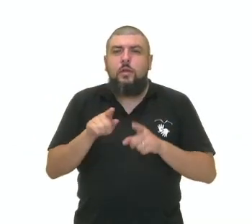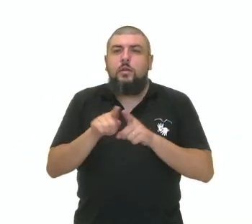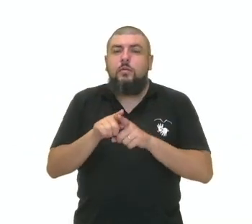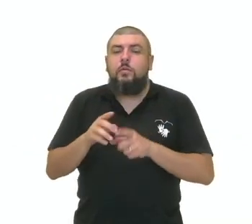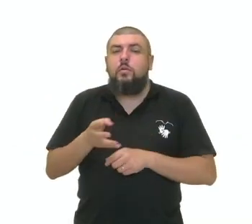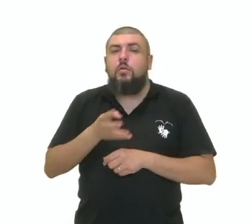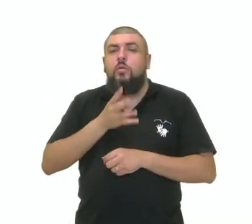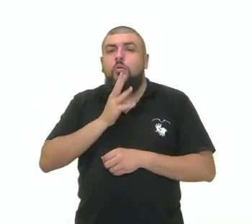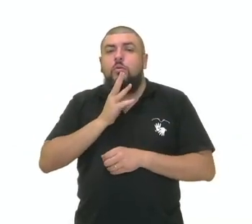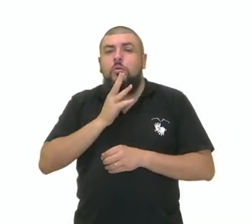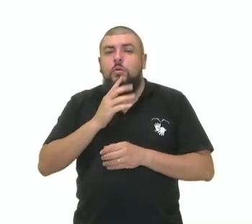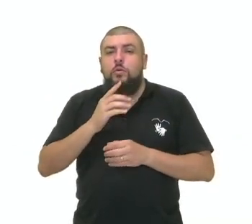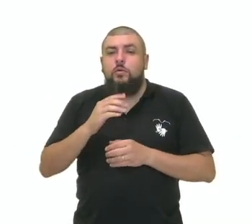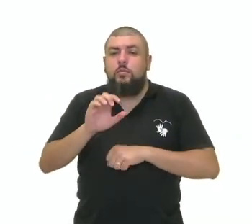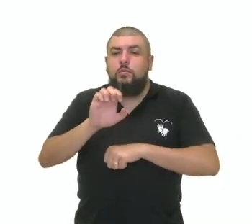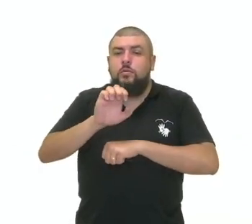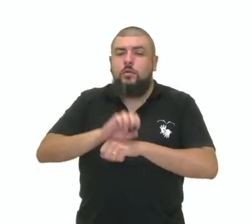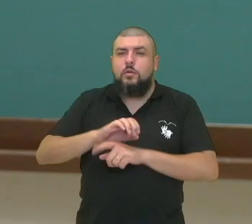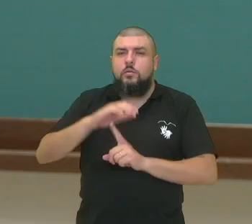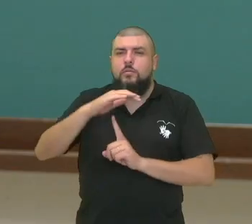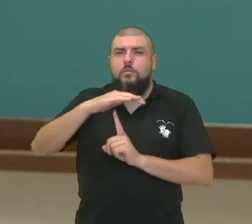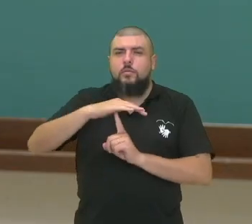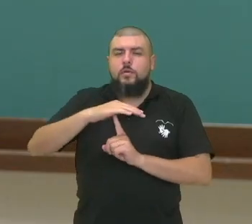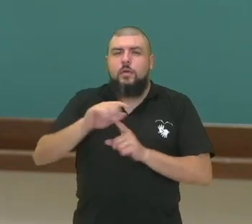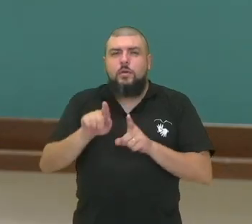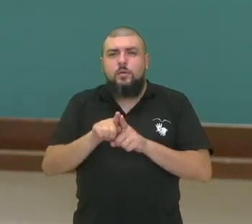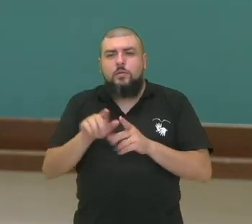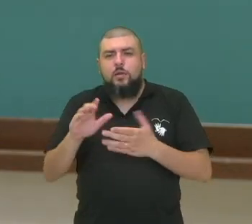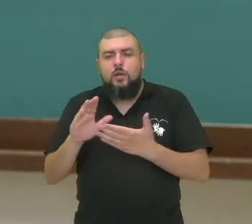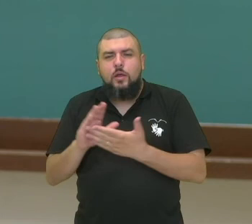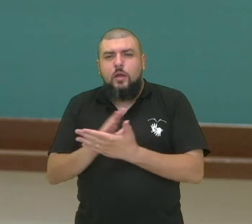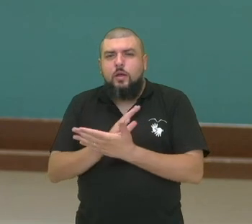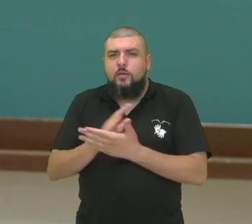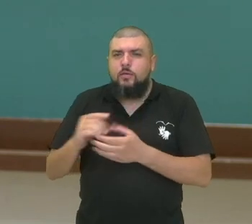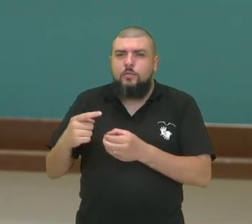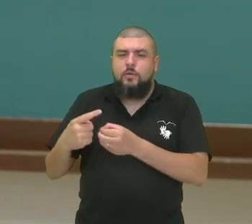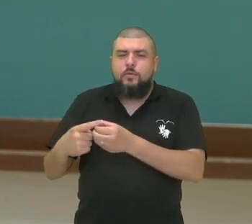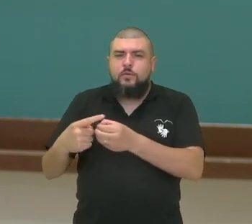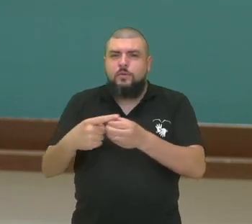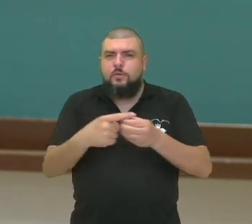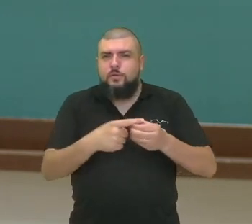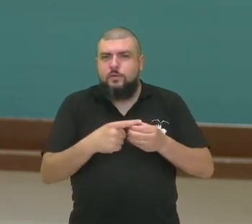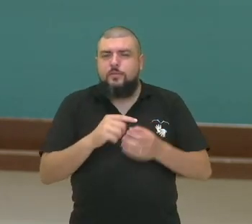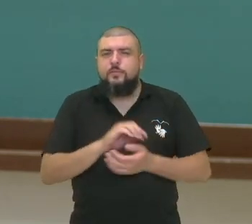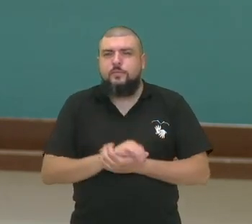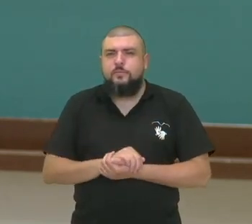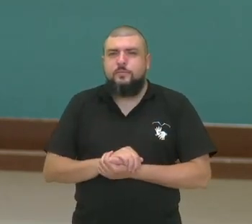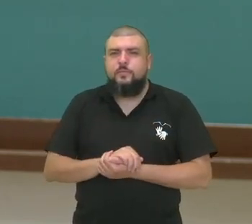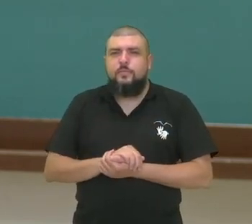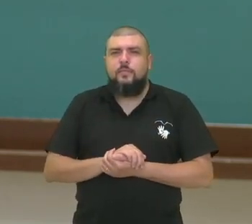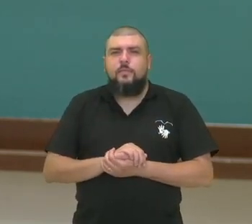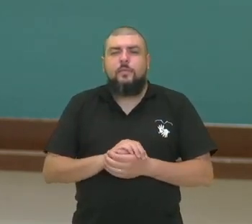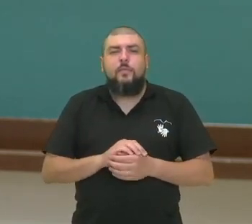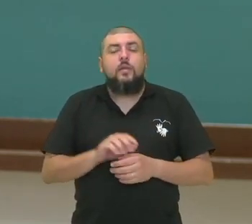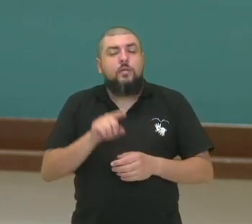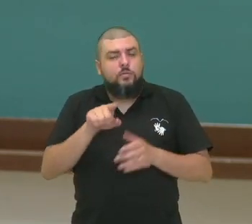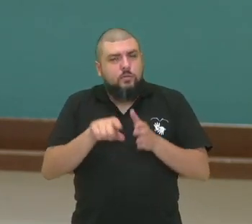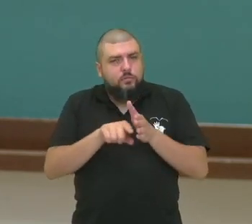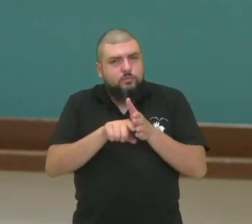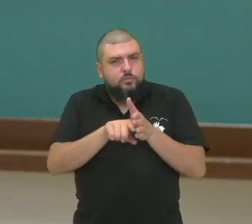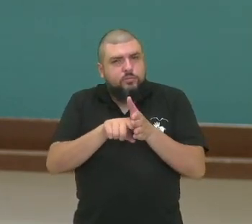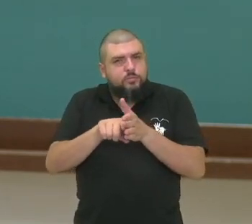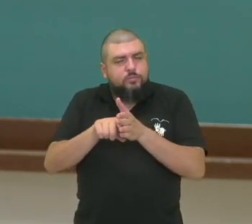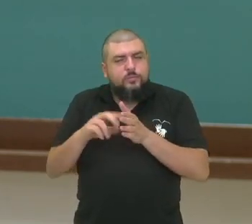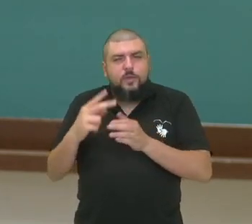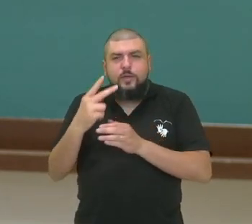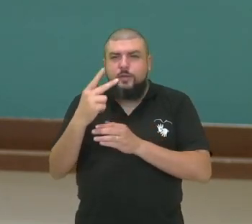Paraná e também de alguns municípios. Aí no caso falamos de Curitiba, Campo Mourão, mas você pode pesquisar um pouco